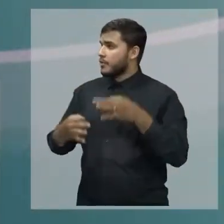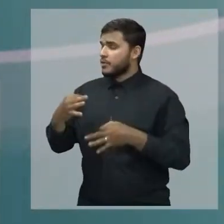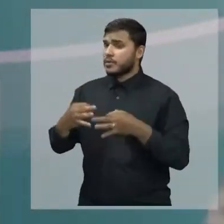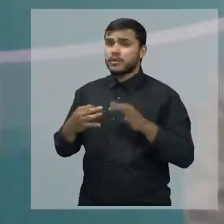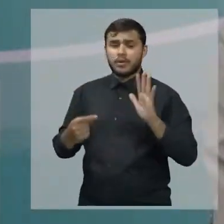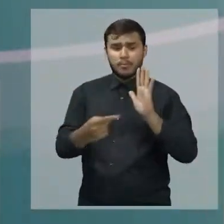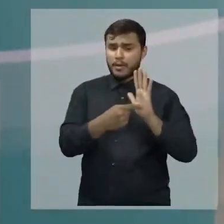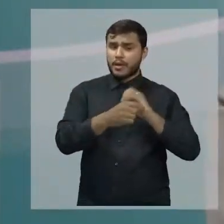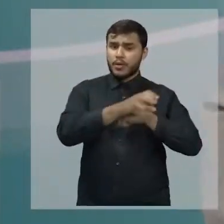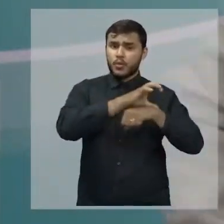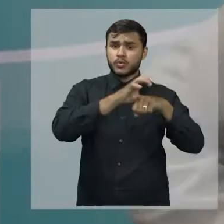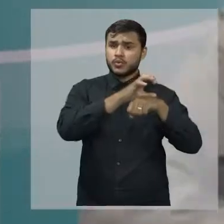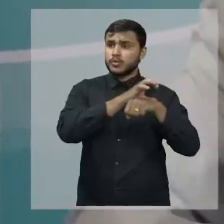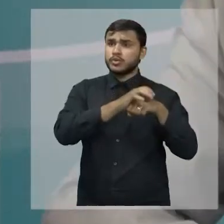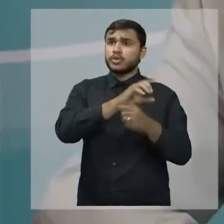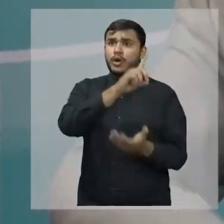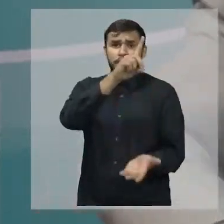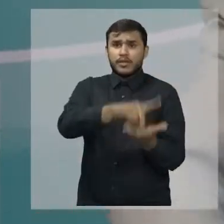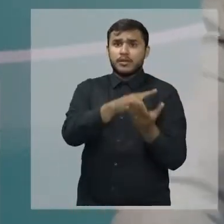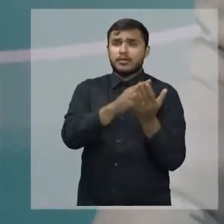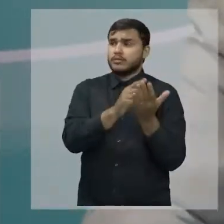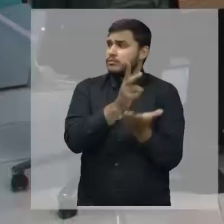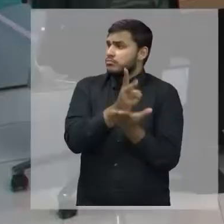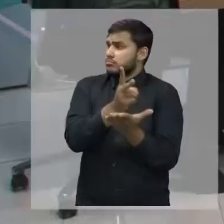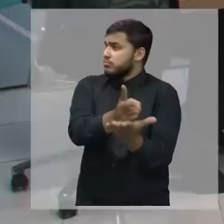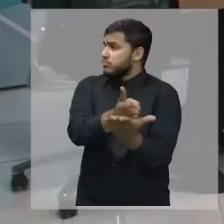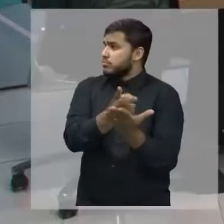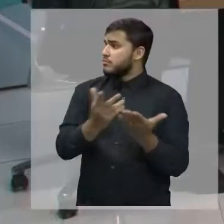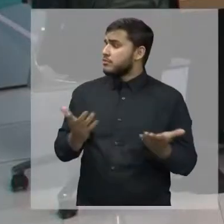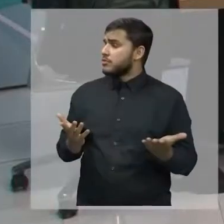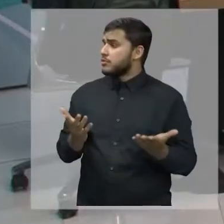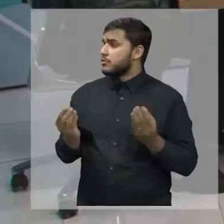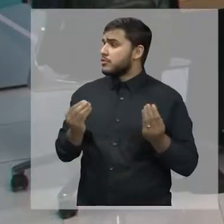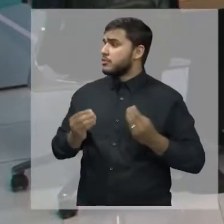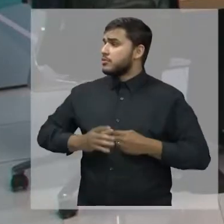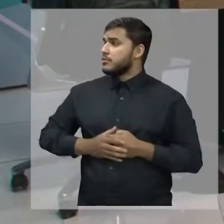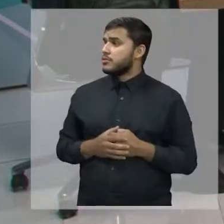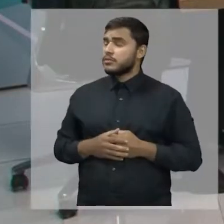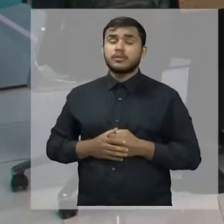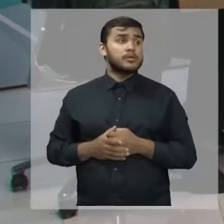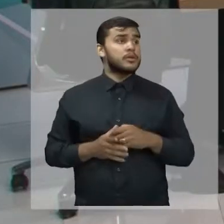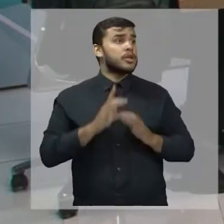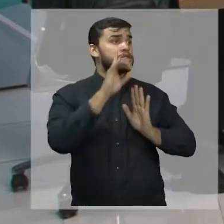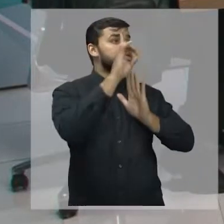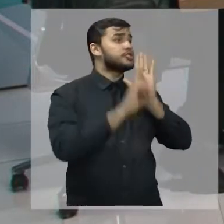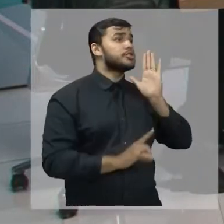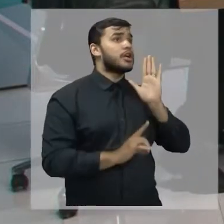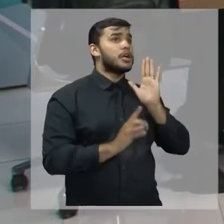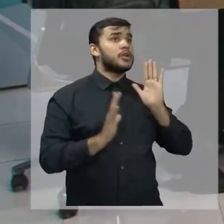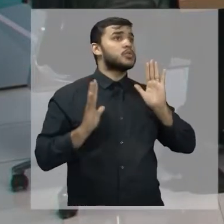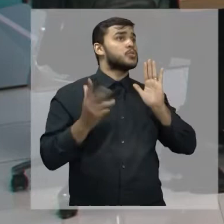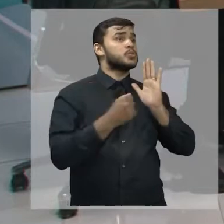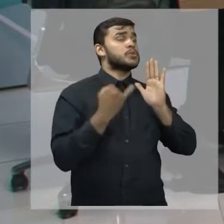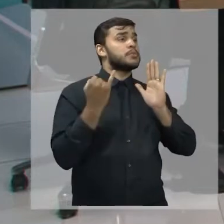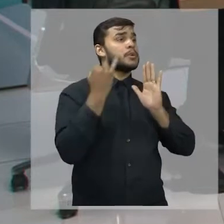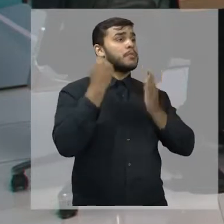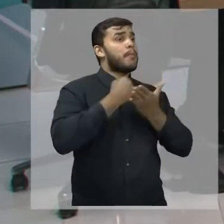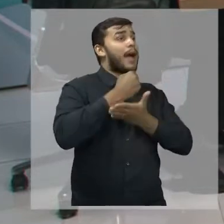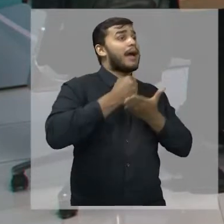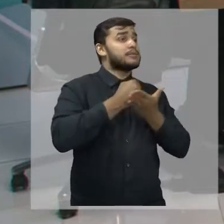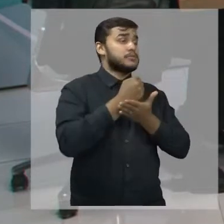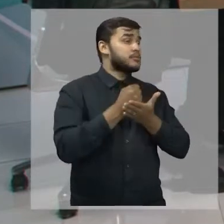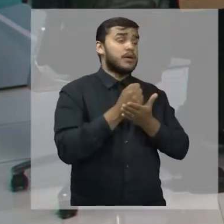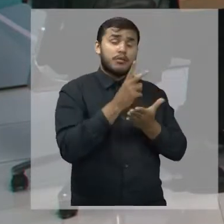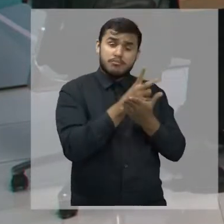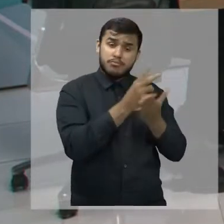pétrea, então nem caberia ter criado essa jurisprudência. Os direitos fundamentais são cláusula pétrea. Pois Todos os artigos... Porque aí tem um problema sério